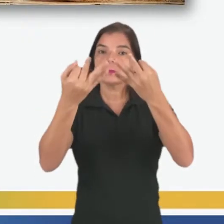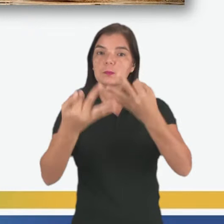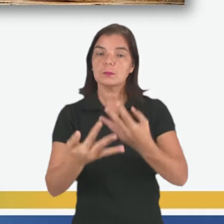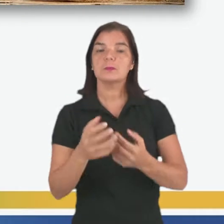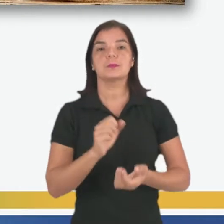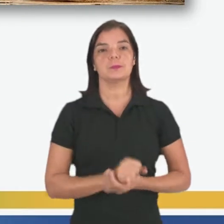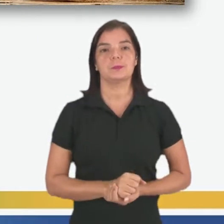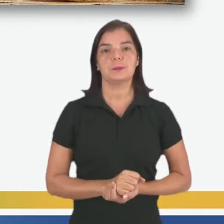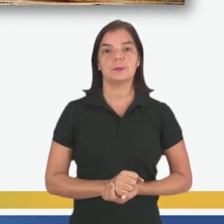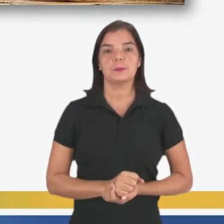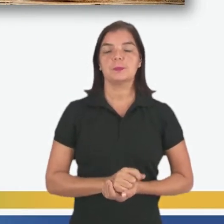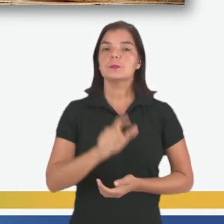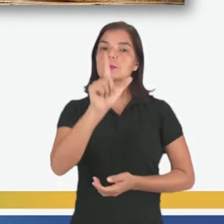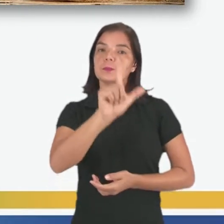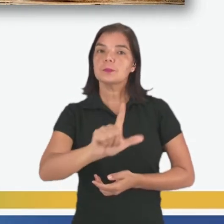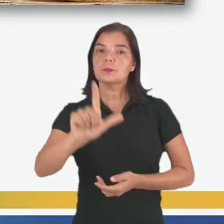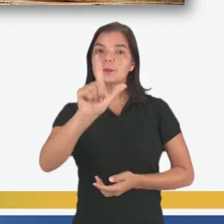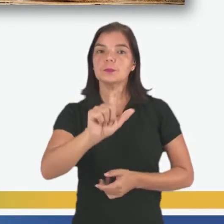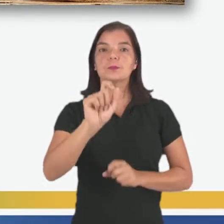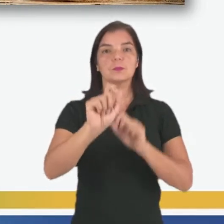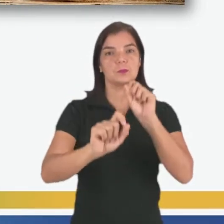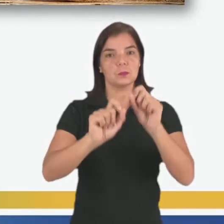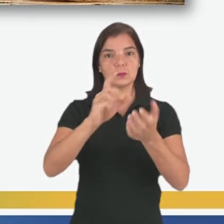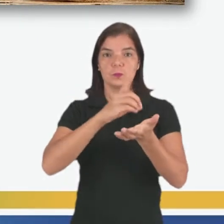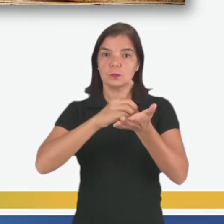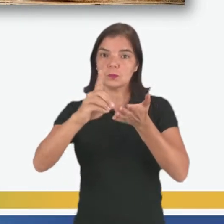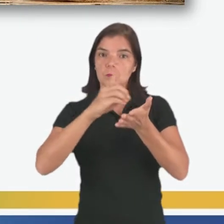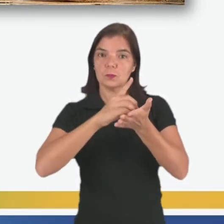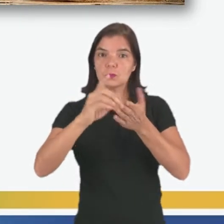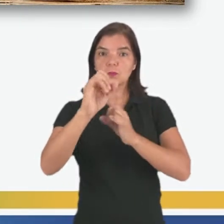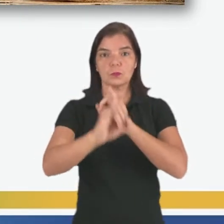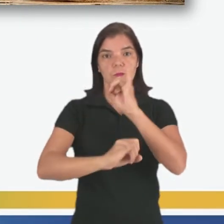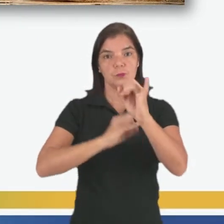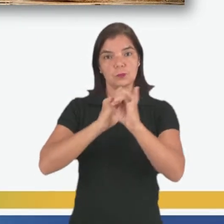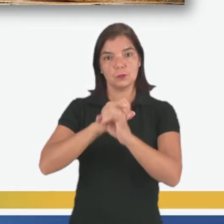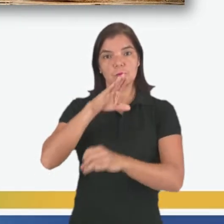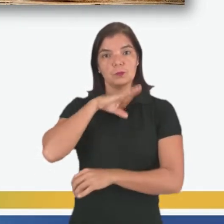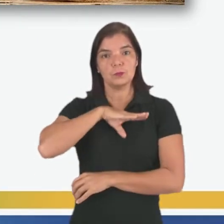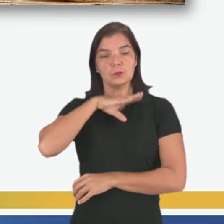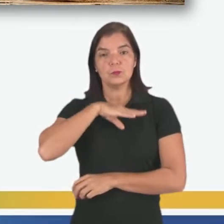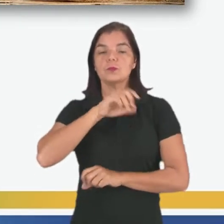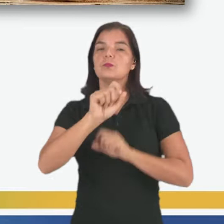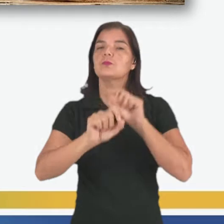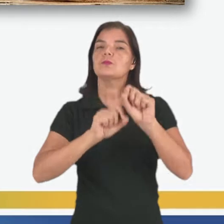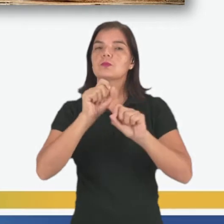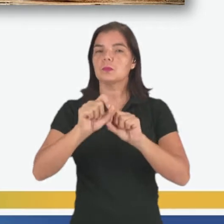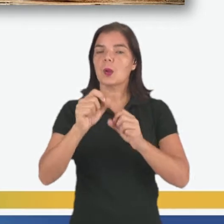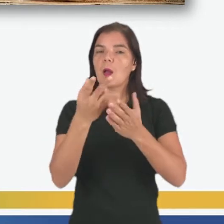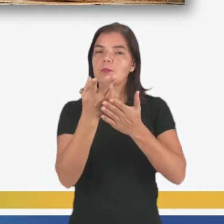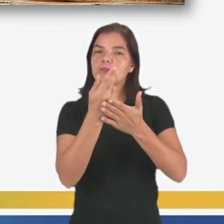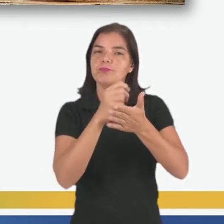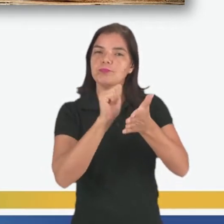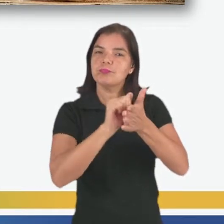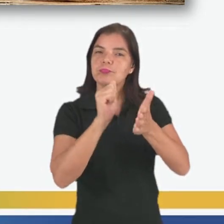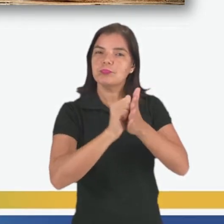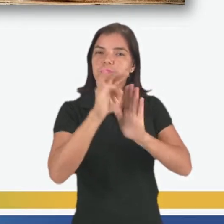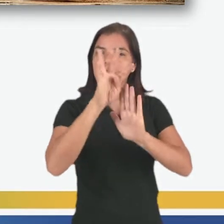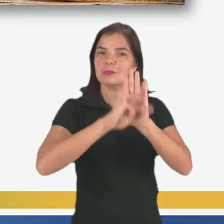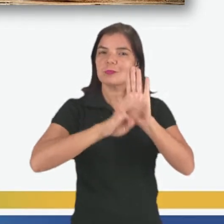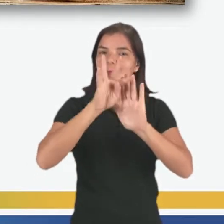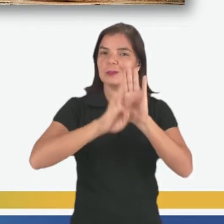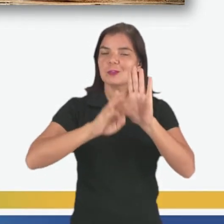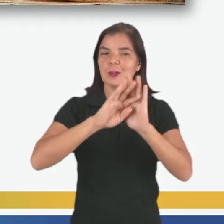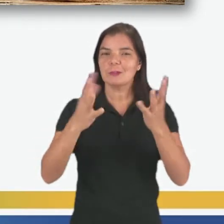conceituação. Literatura, segundo o Dicionário Online de Português, é a arte de escrever trabalhos